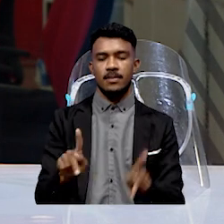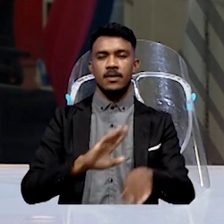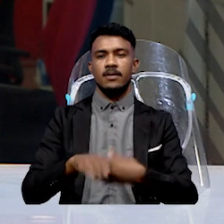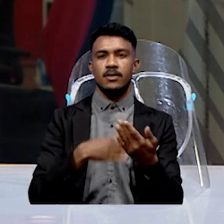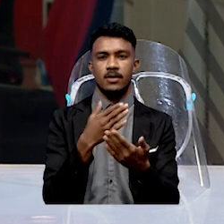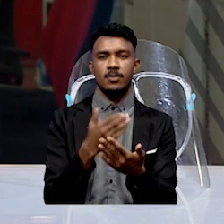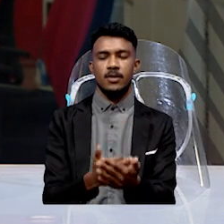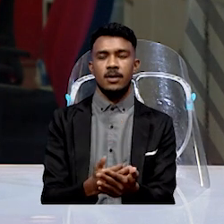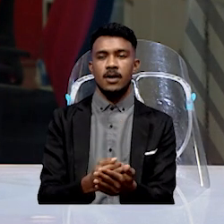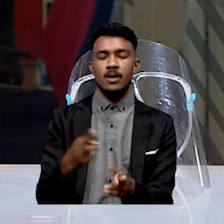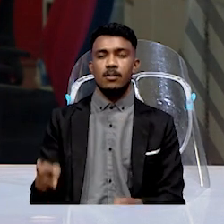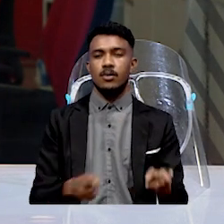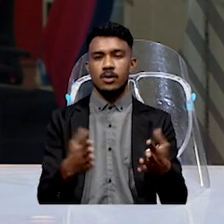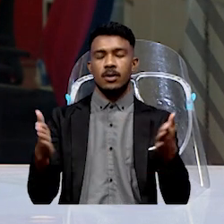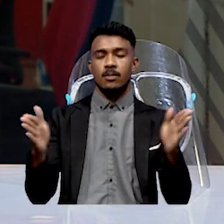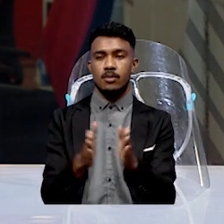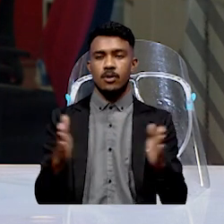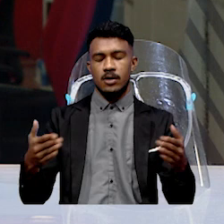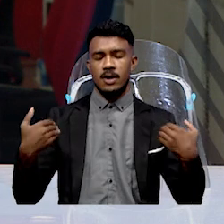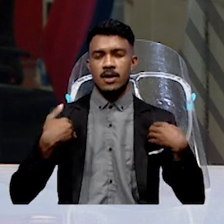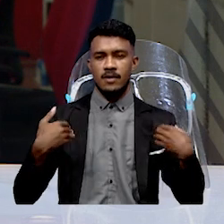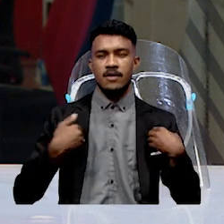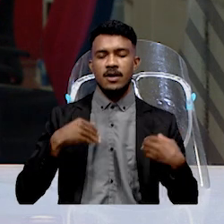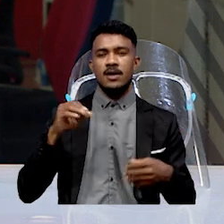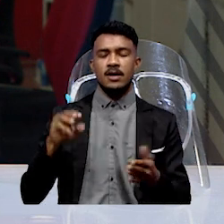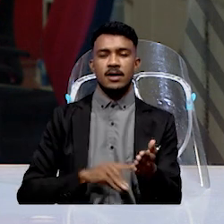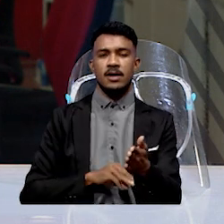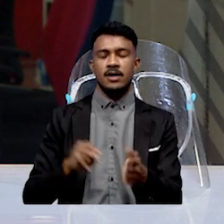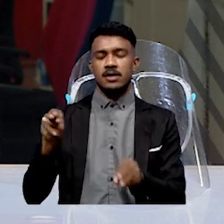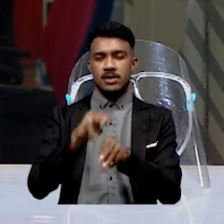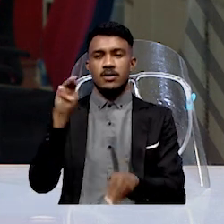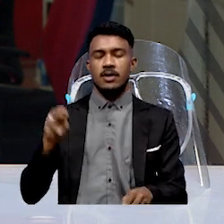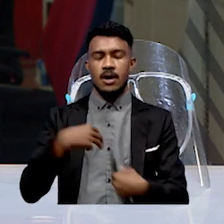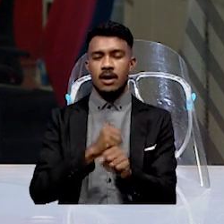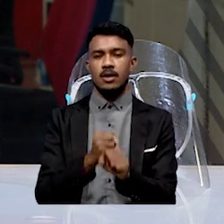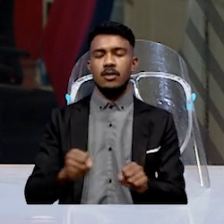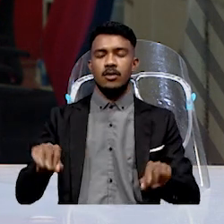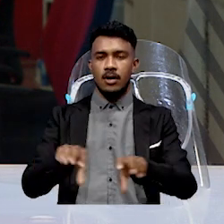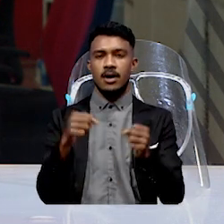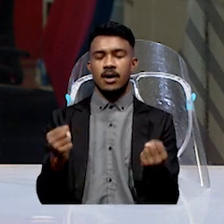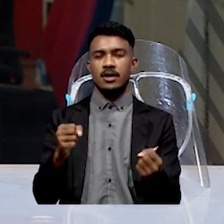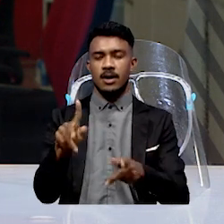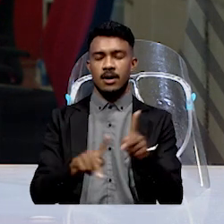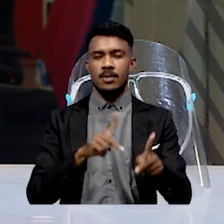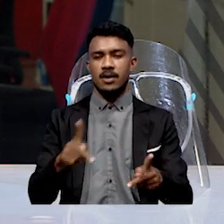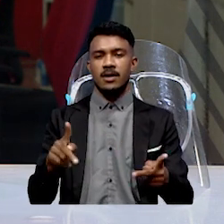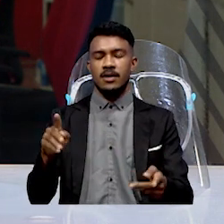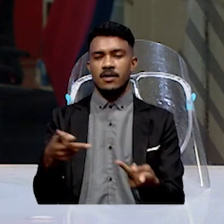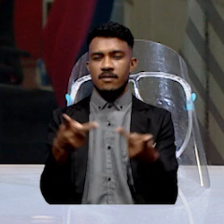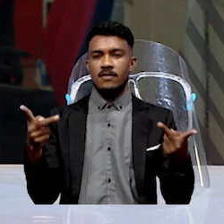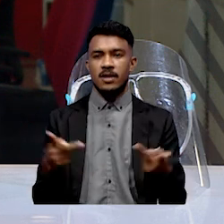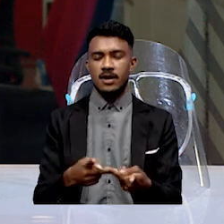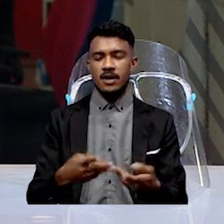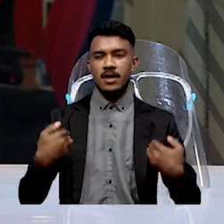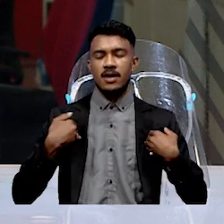Telespectadores, mota bote betung ia segunda-feira liba, sobu no estraga comunidade Lubuk Ida ni Helafating ia área mota